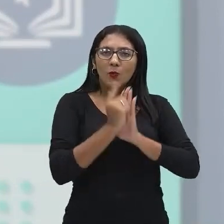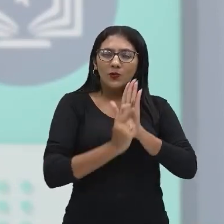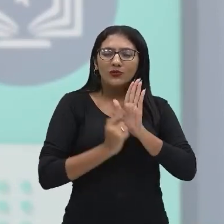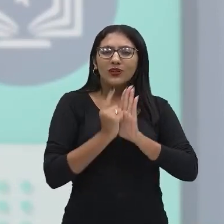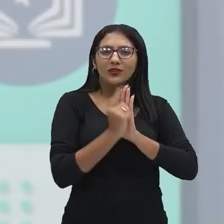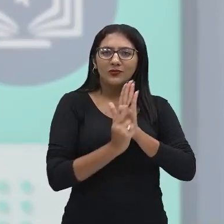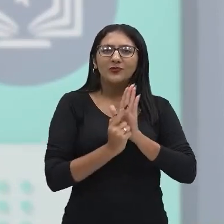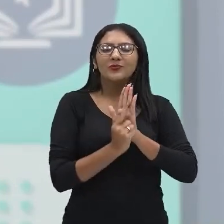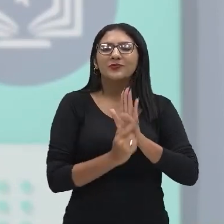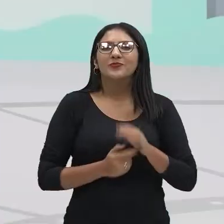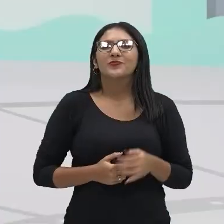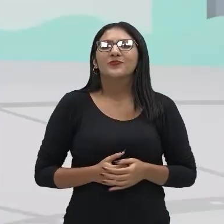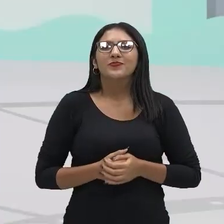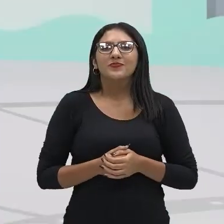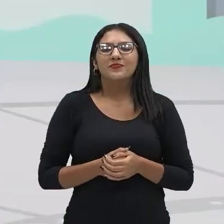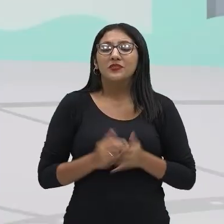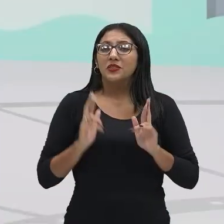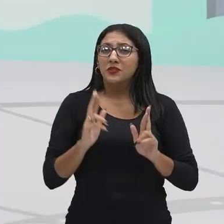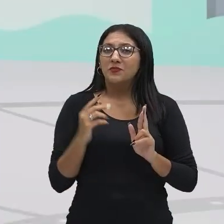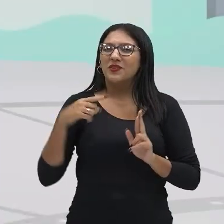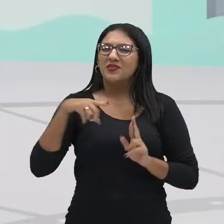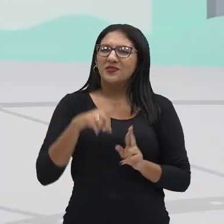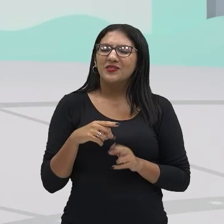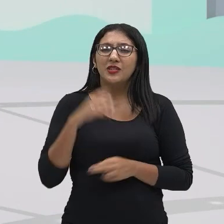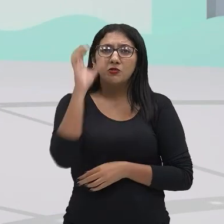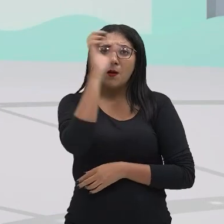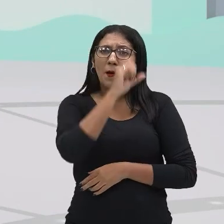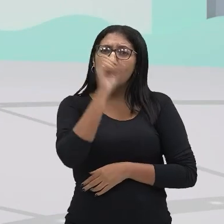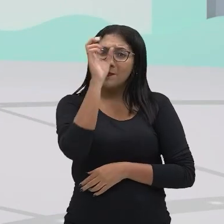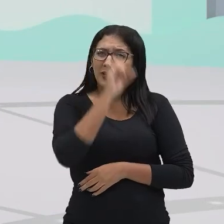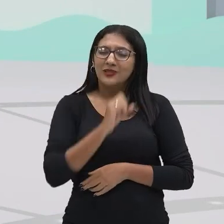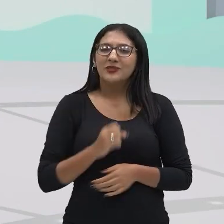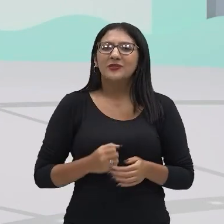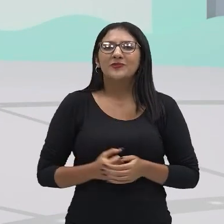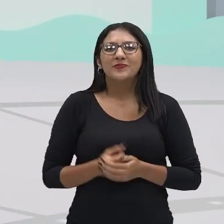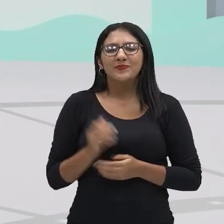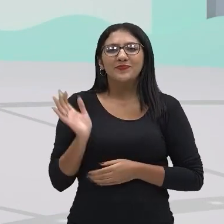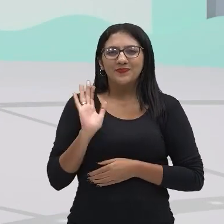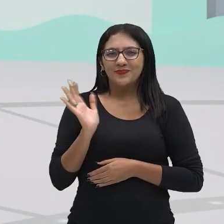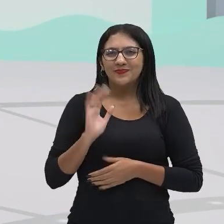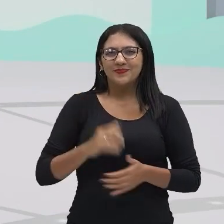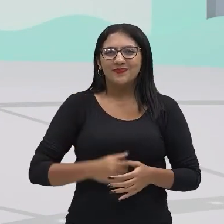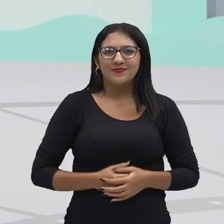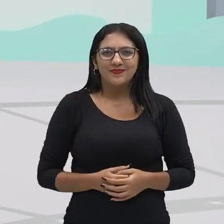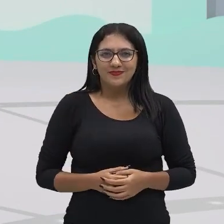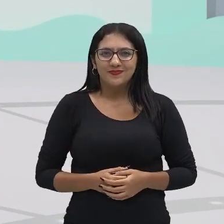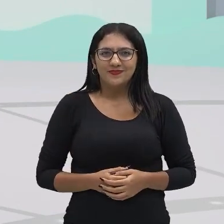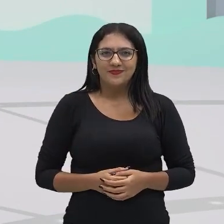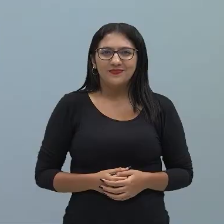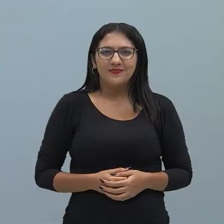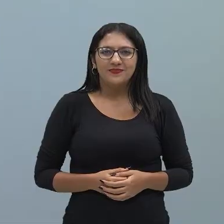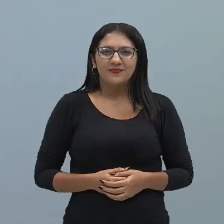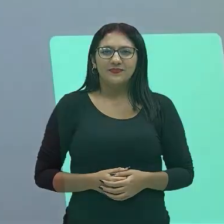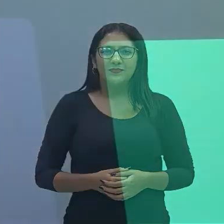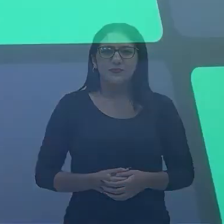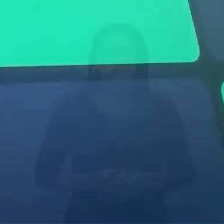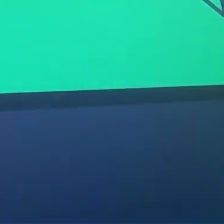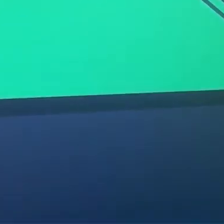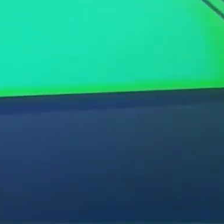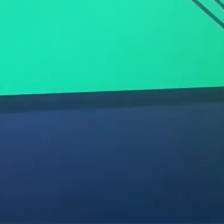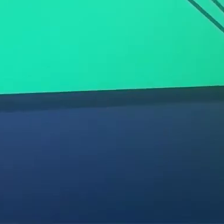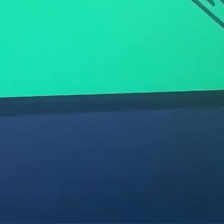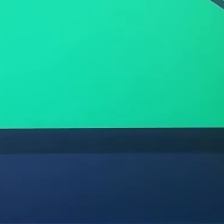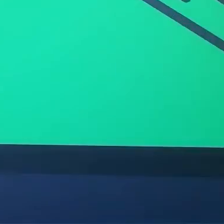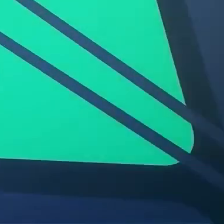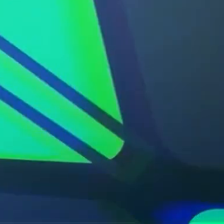@Contraturno Digital. Espero que os senhores tenham aprendido bastante. Até uma próxima!